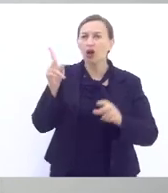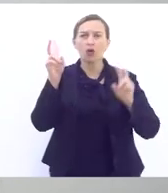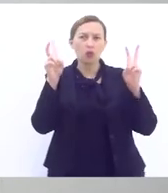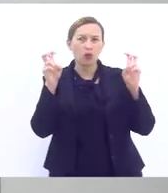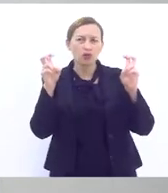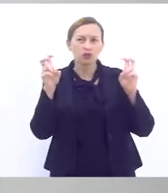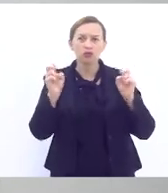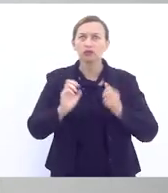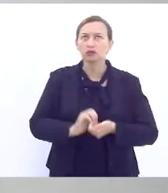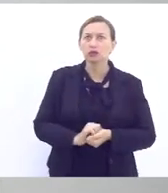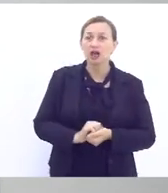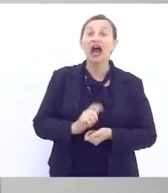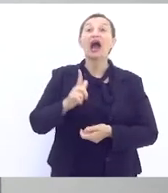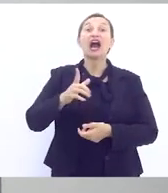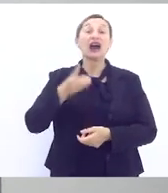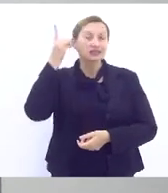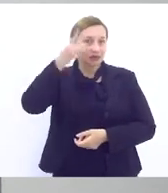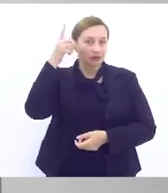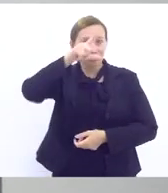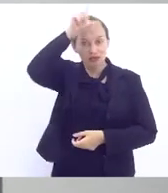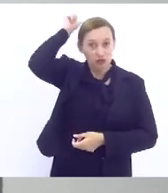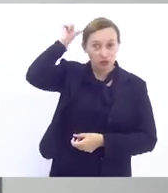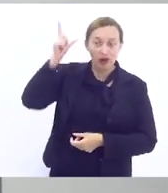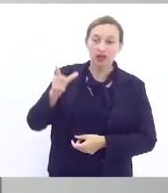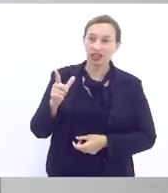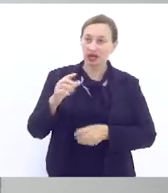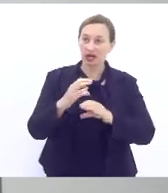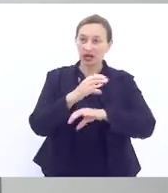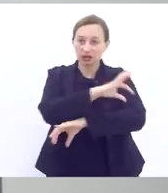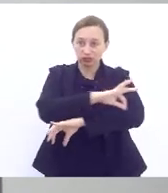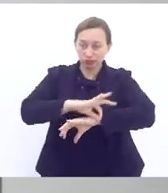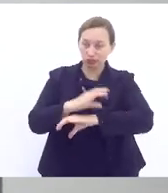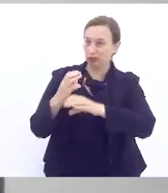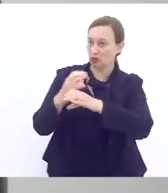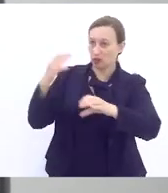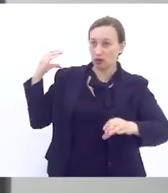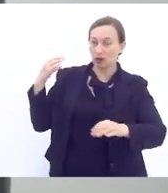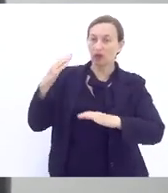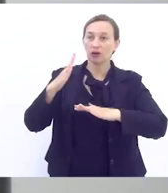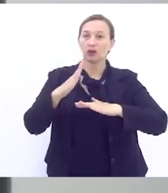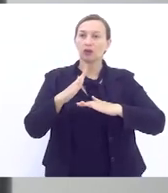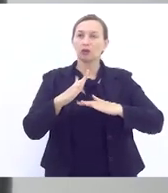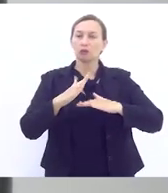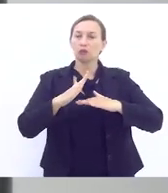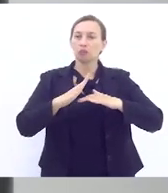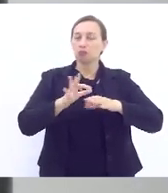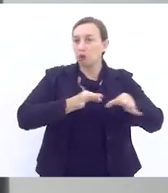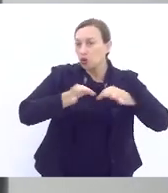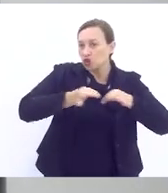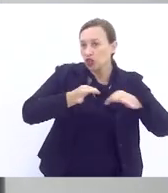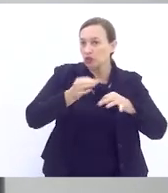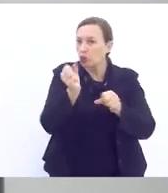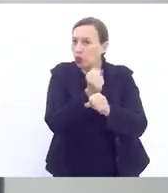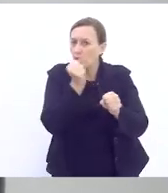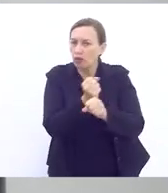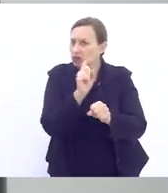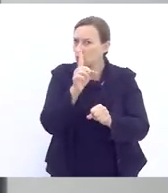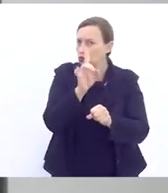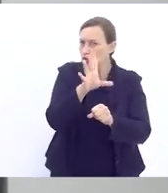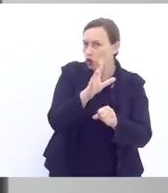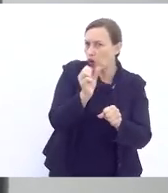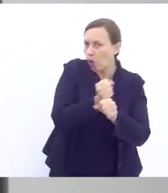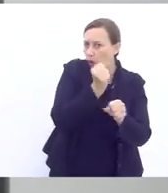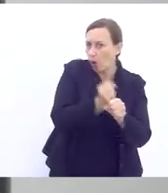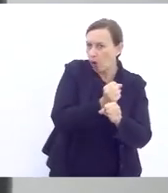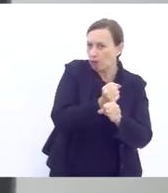de Luiz Paulo né é Engenheiros e arquitetos para projetos e obras né Não só projetos e obras